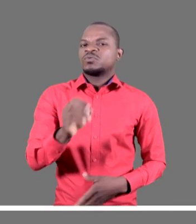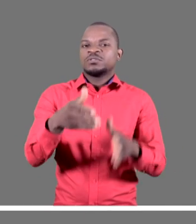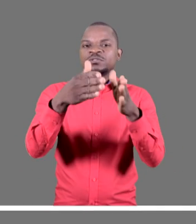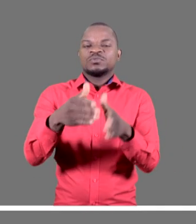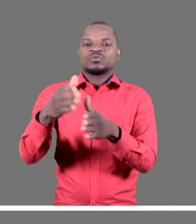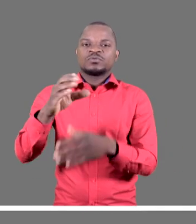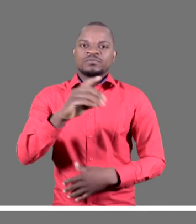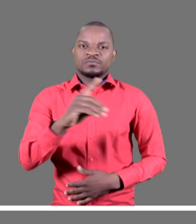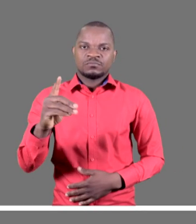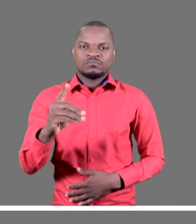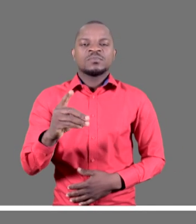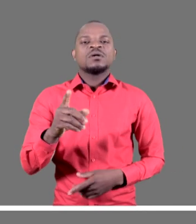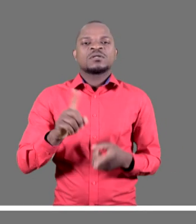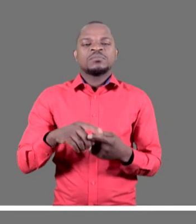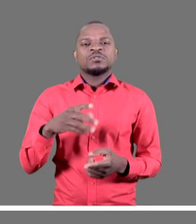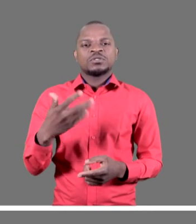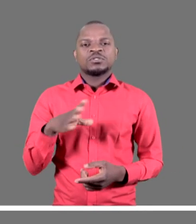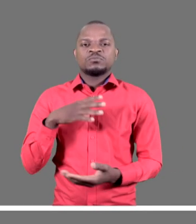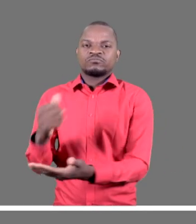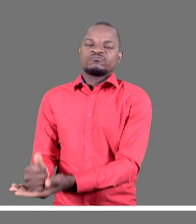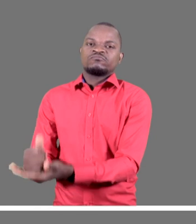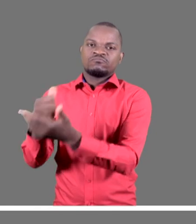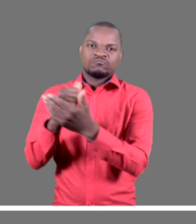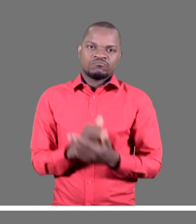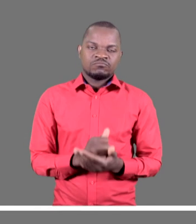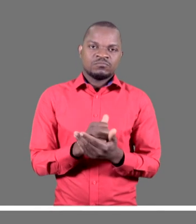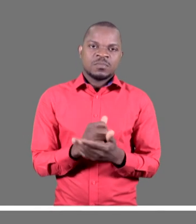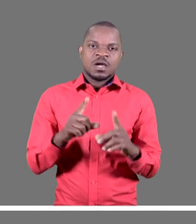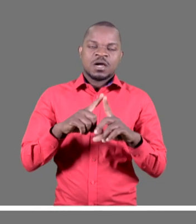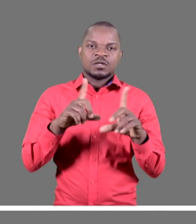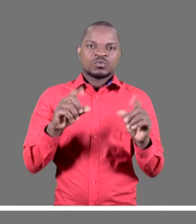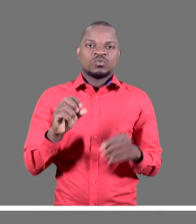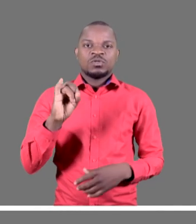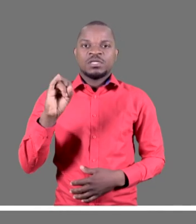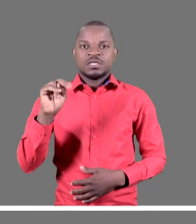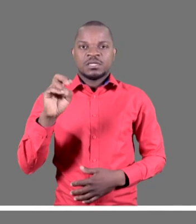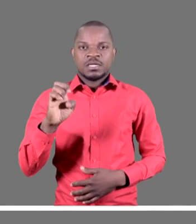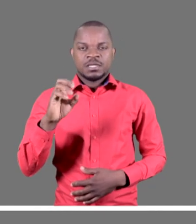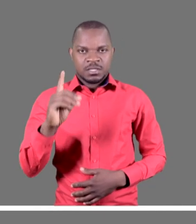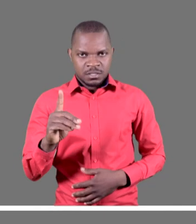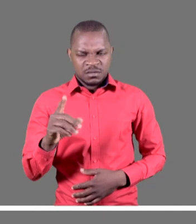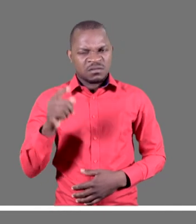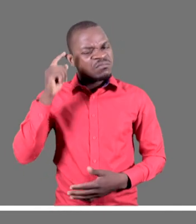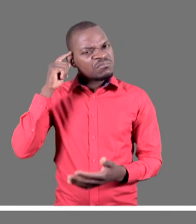Temos tido uma assessoria, portanto, da INET, que é uma organização